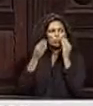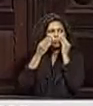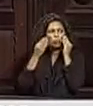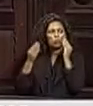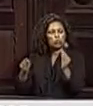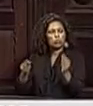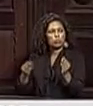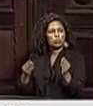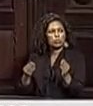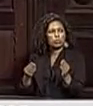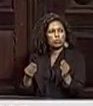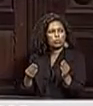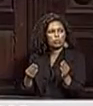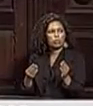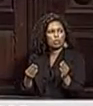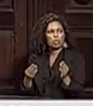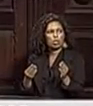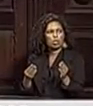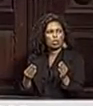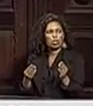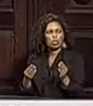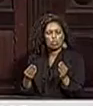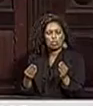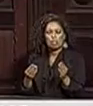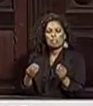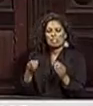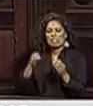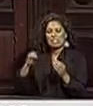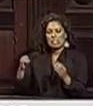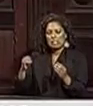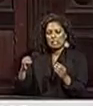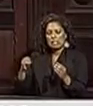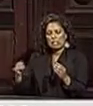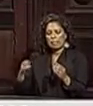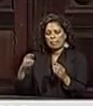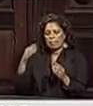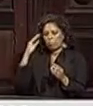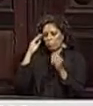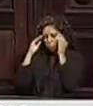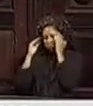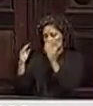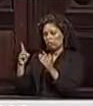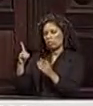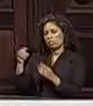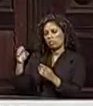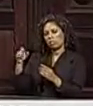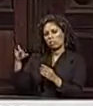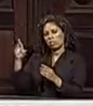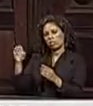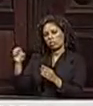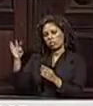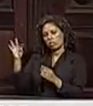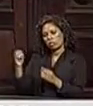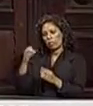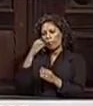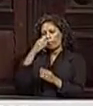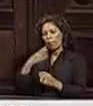de modo geral, eu acho que essa lógica não é boa para a economia brasileira, não é boa para a economia do Janeiro, não é boa para a nossa soberania.